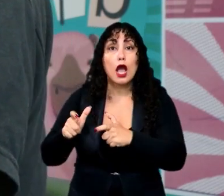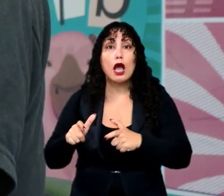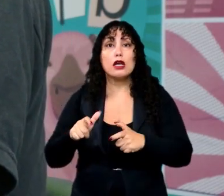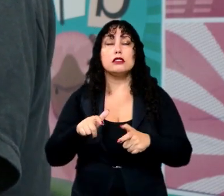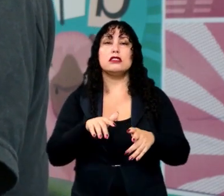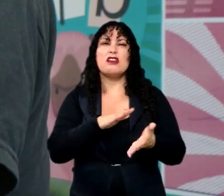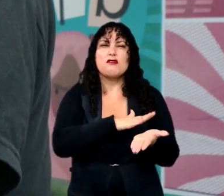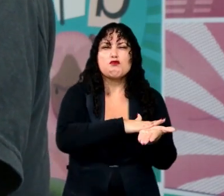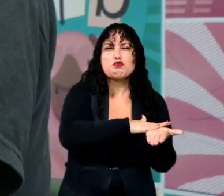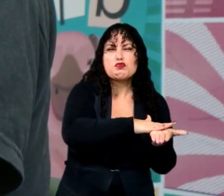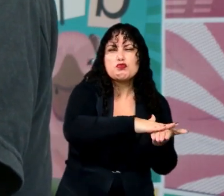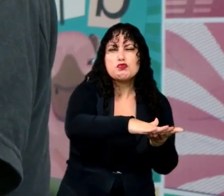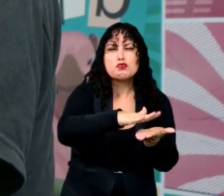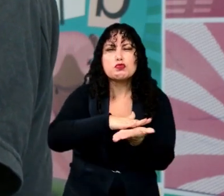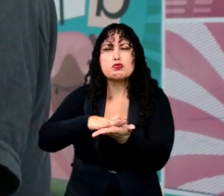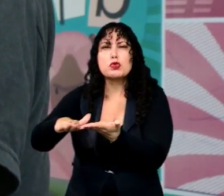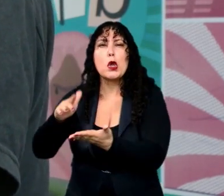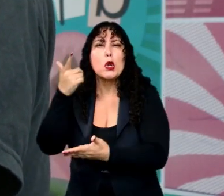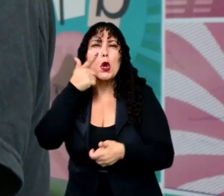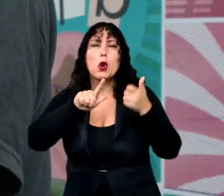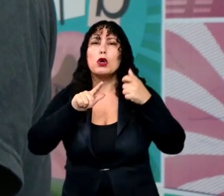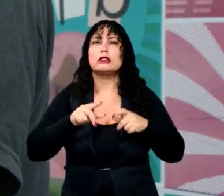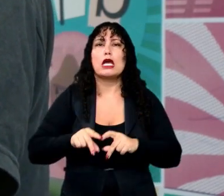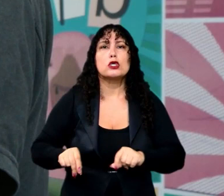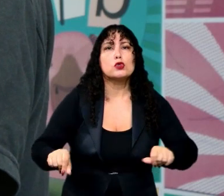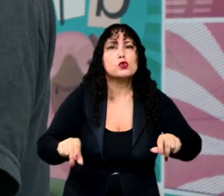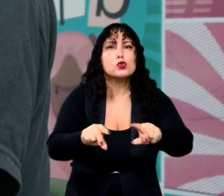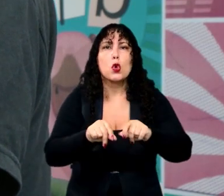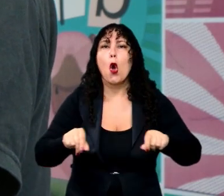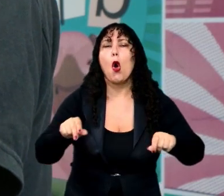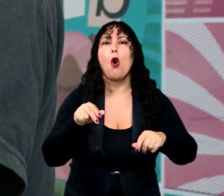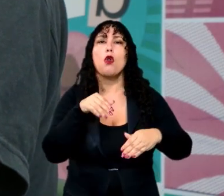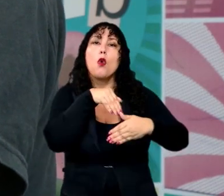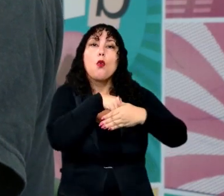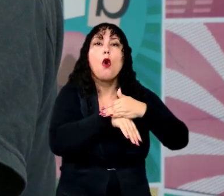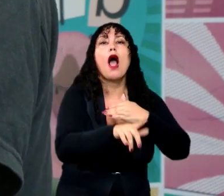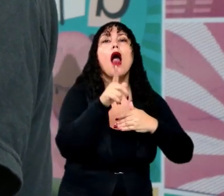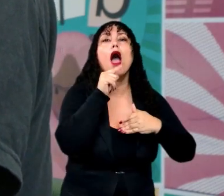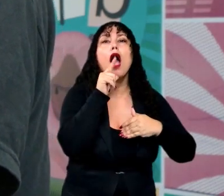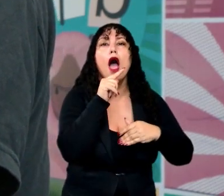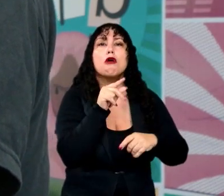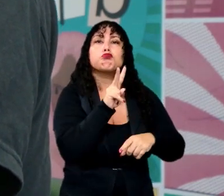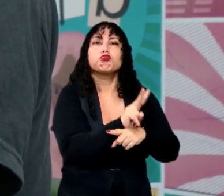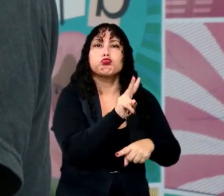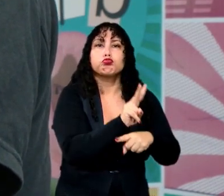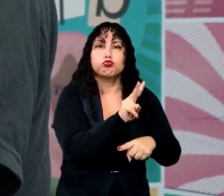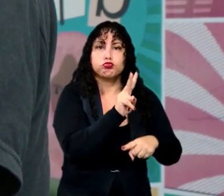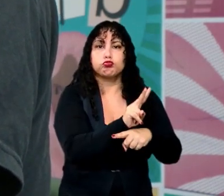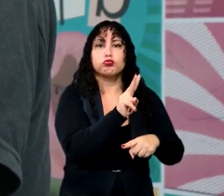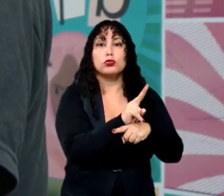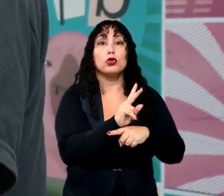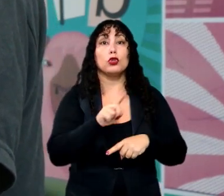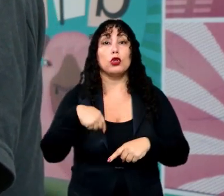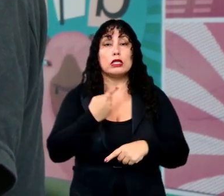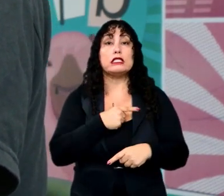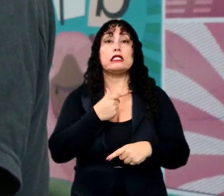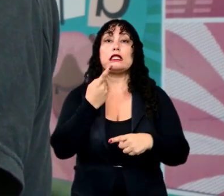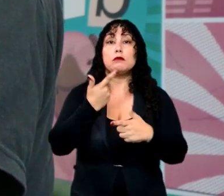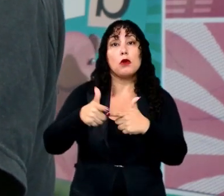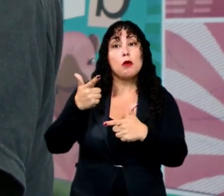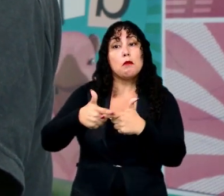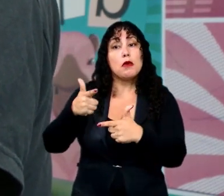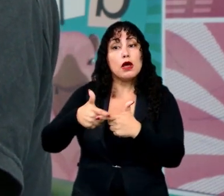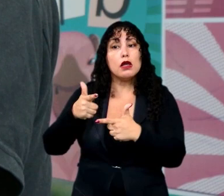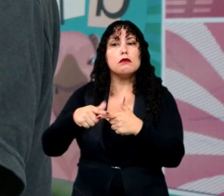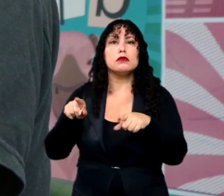e você não consegue que o solo realize a sua reserva hídrica e protetora tá nós temos problemas com